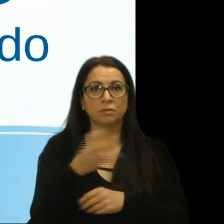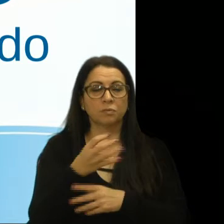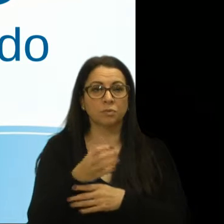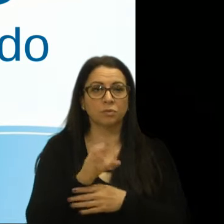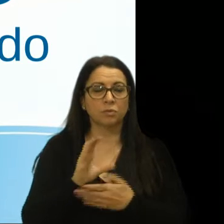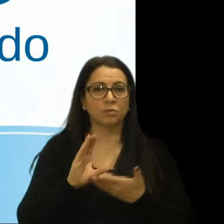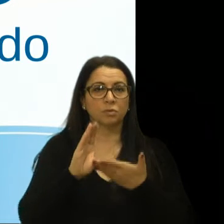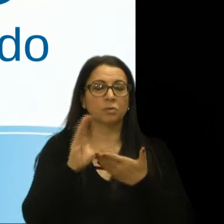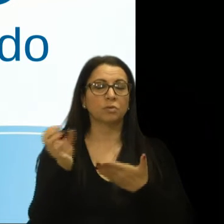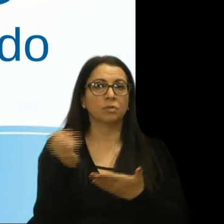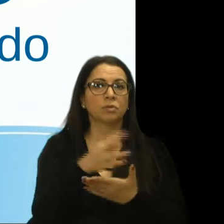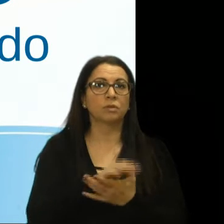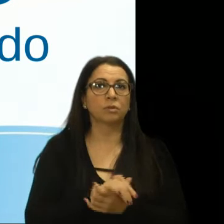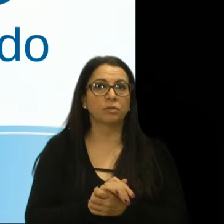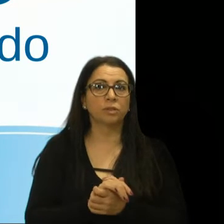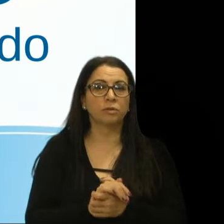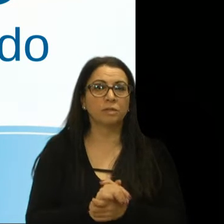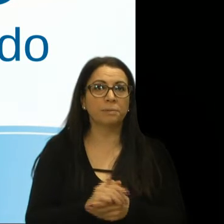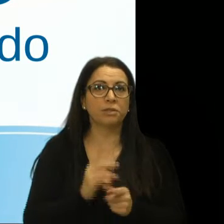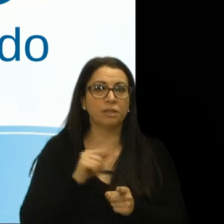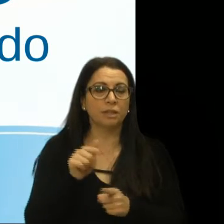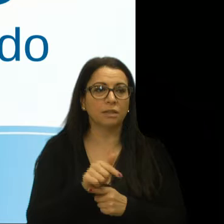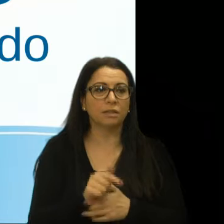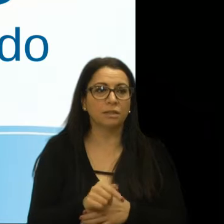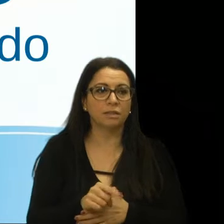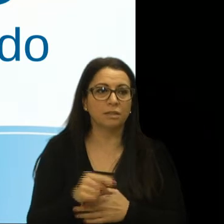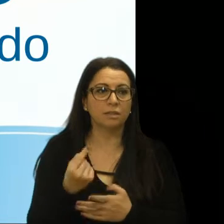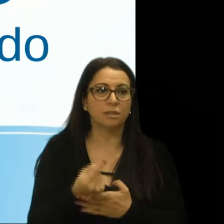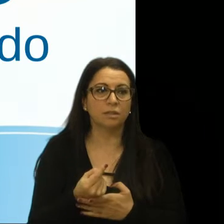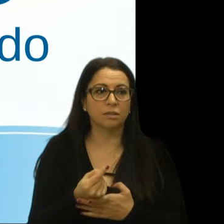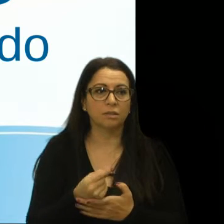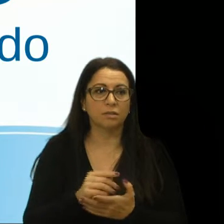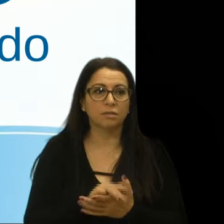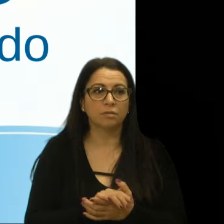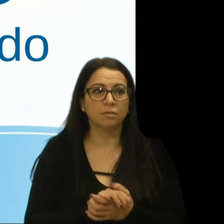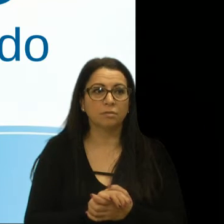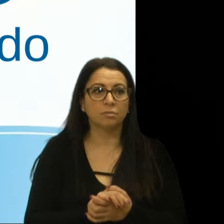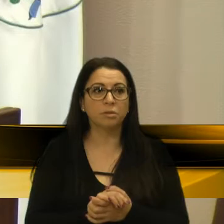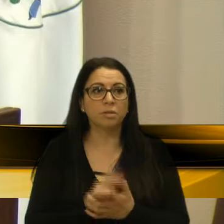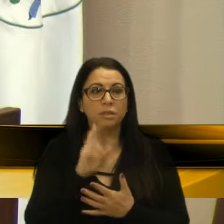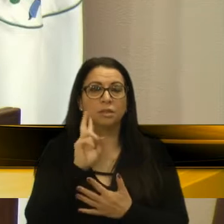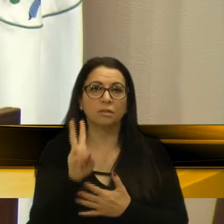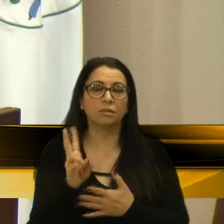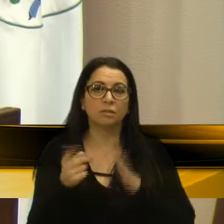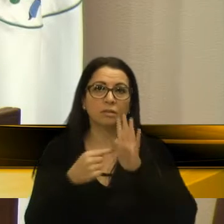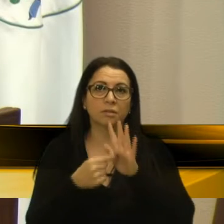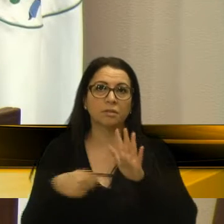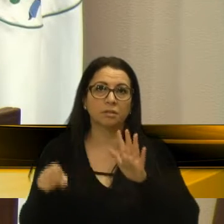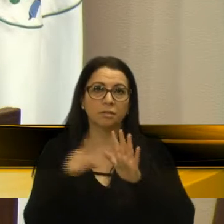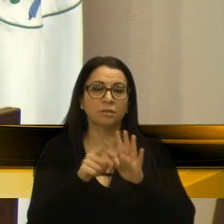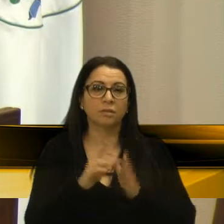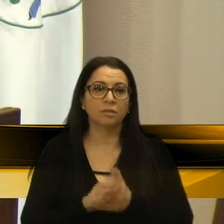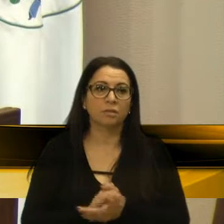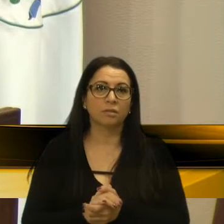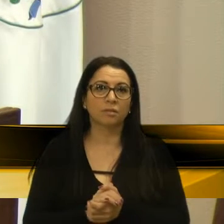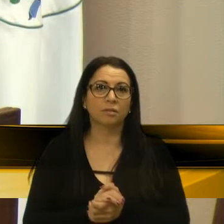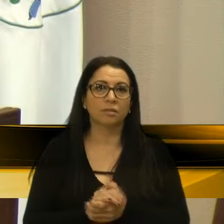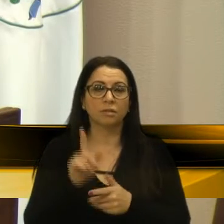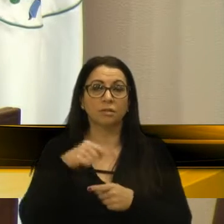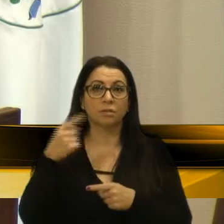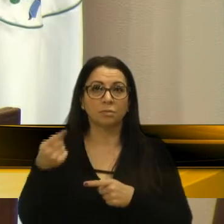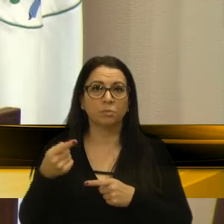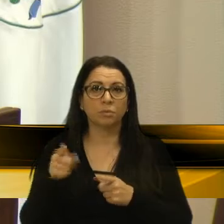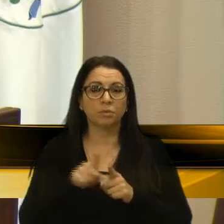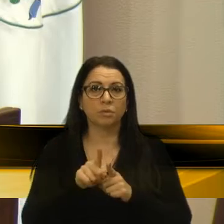de inovação, tratar de alguns exemplos e também apresentar o que mudaria. Na sequência,